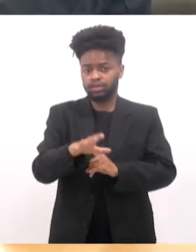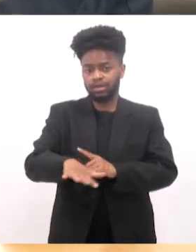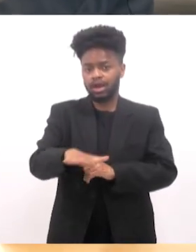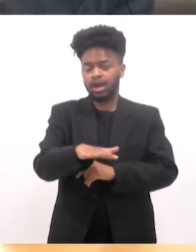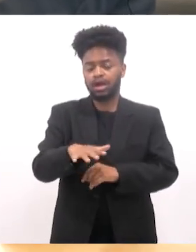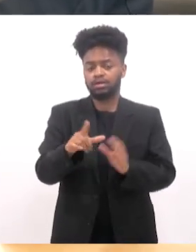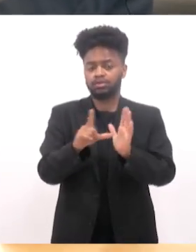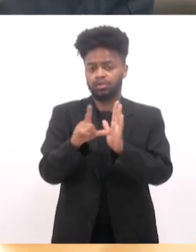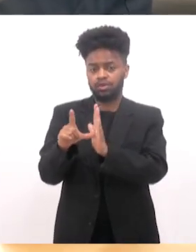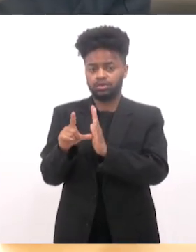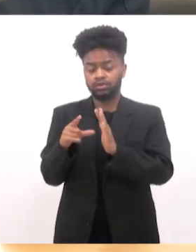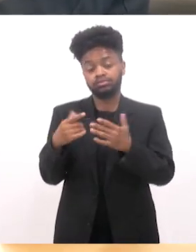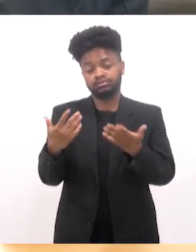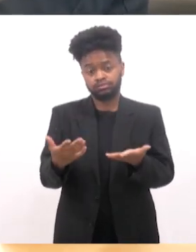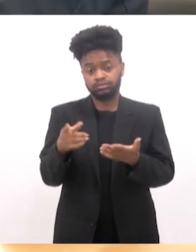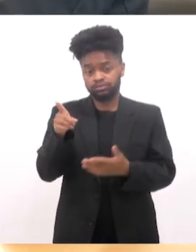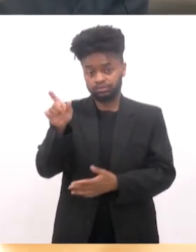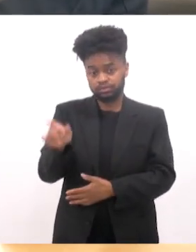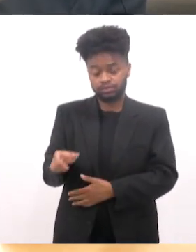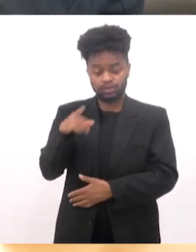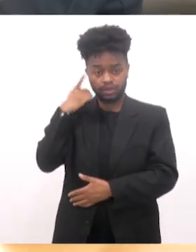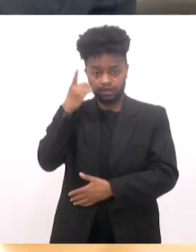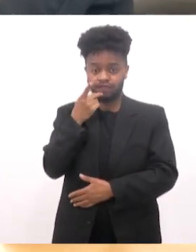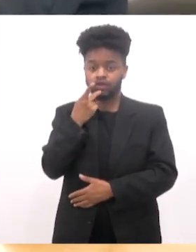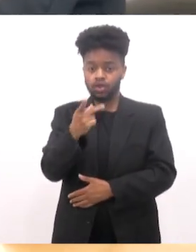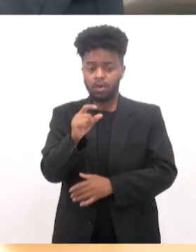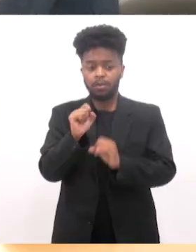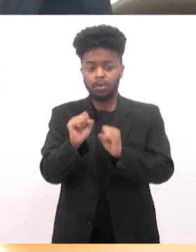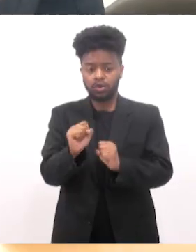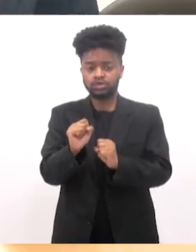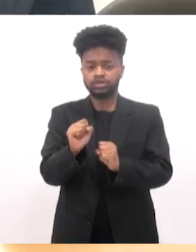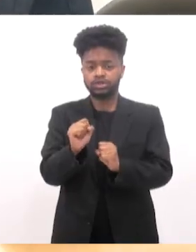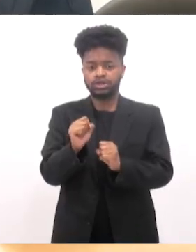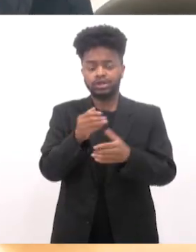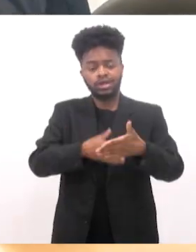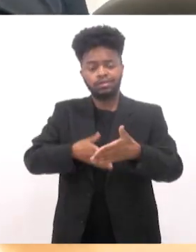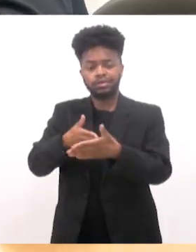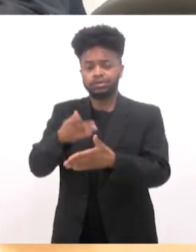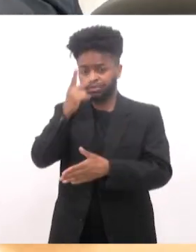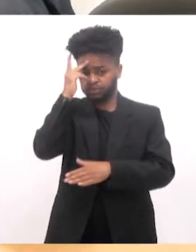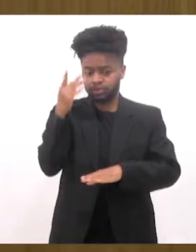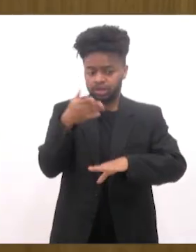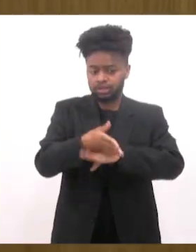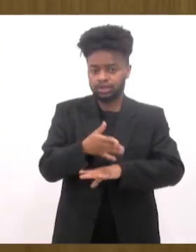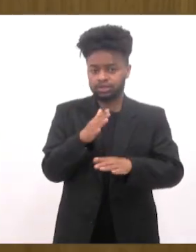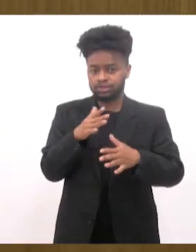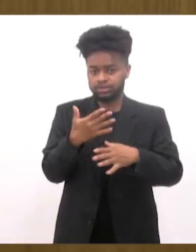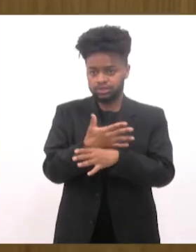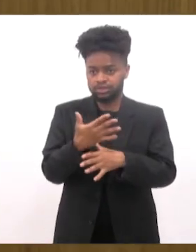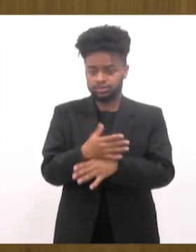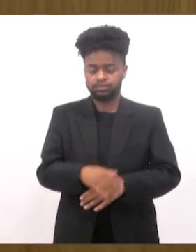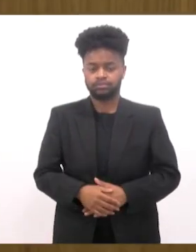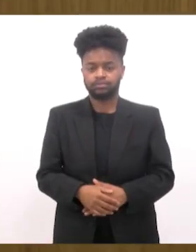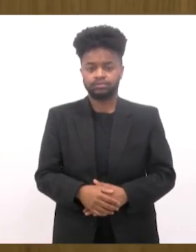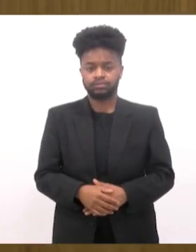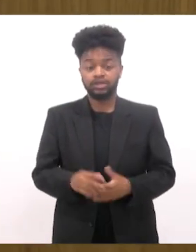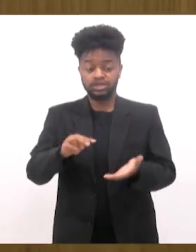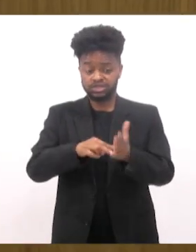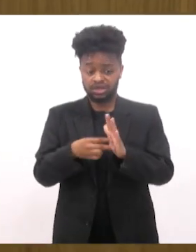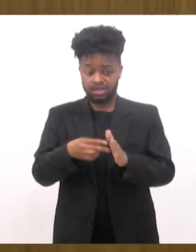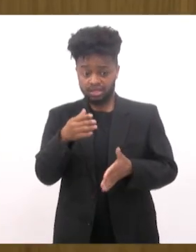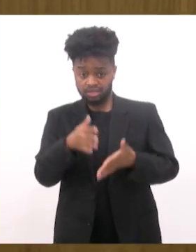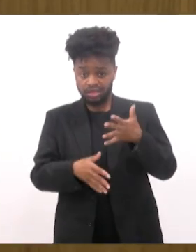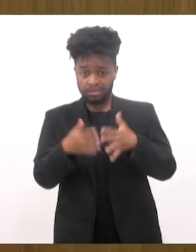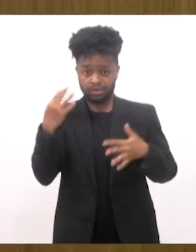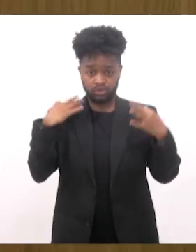produtivo. Segundo o parlamentar, a medida pode criar uma barreira econômica ao acesso à cidade. Isso iria mexer no turismo